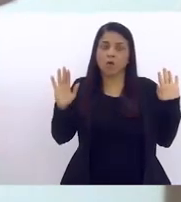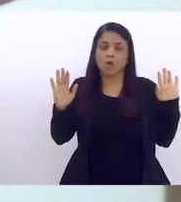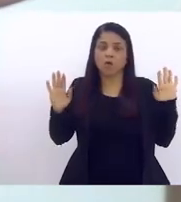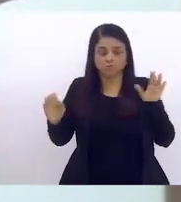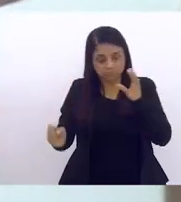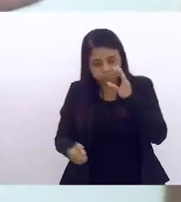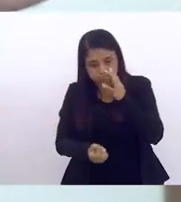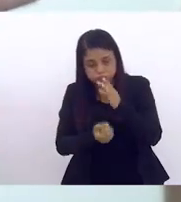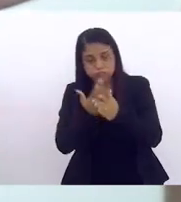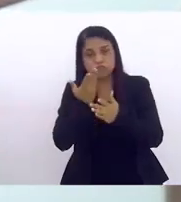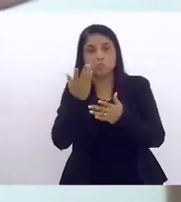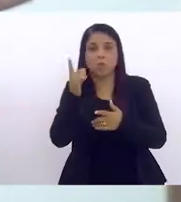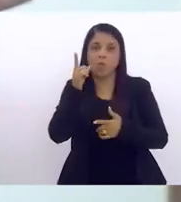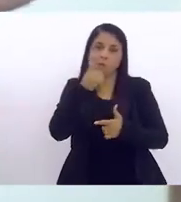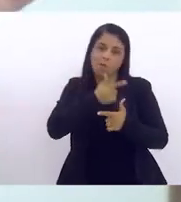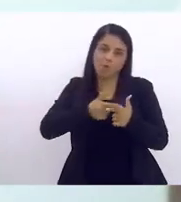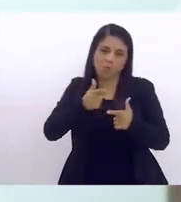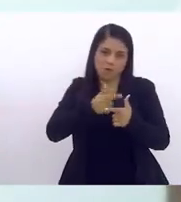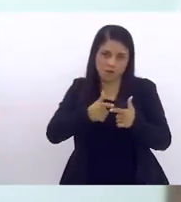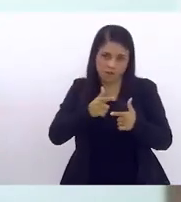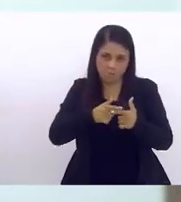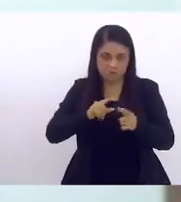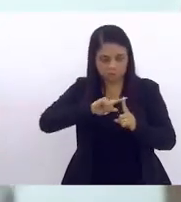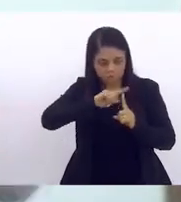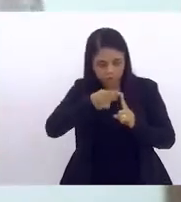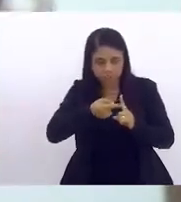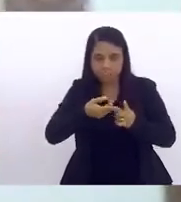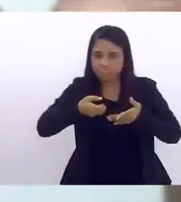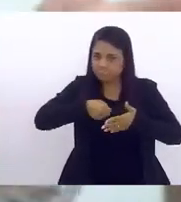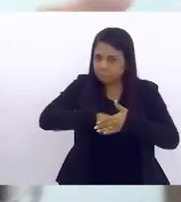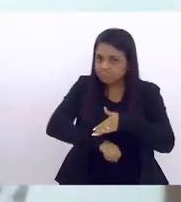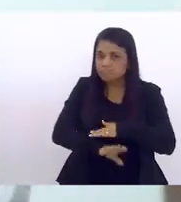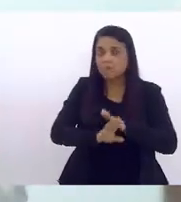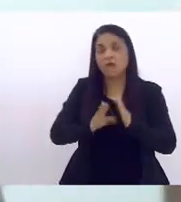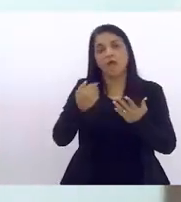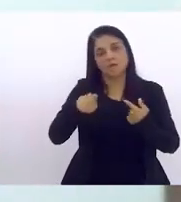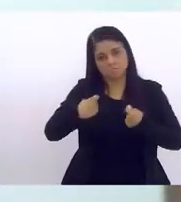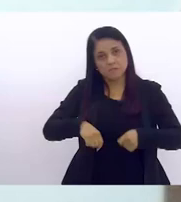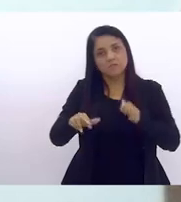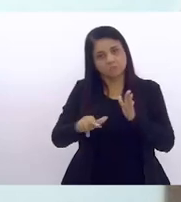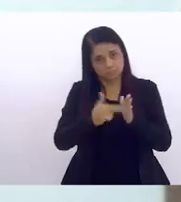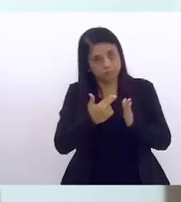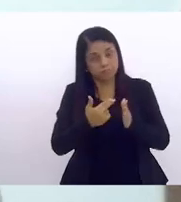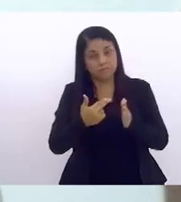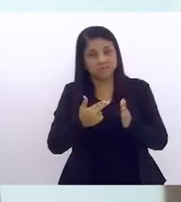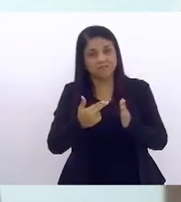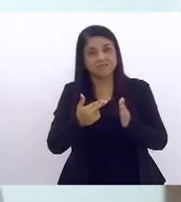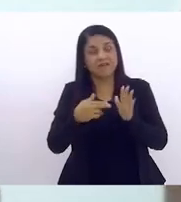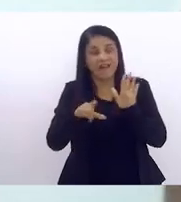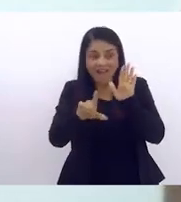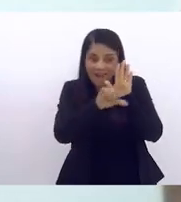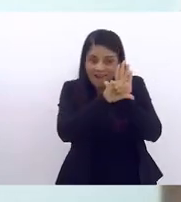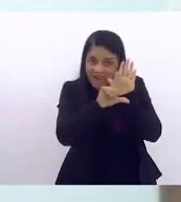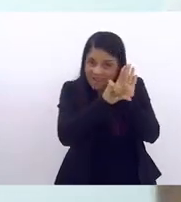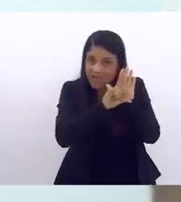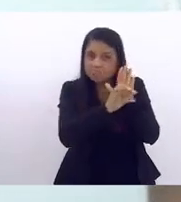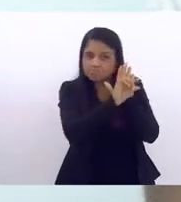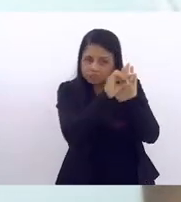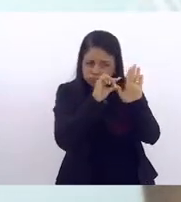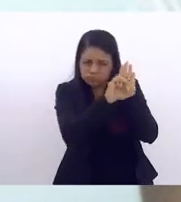situação completamente fora disso e tem que ter uma intervenção diferente. Mas isso estava na lei. Mas